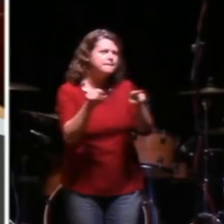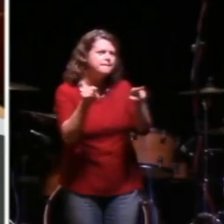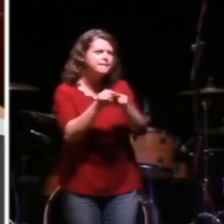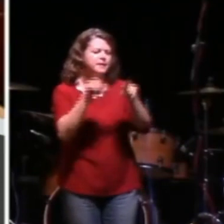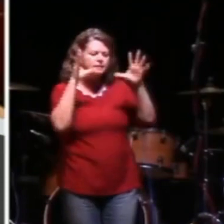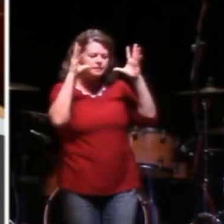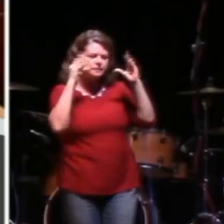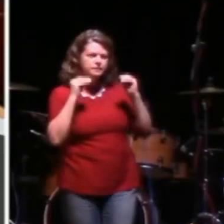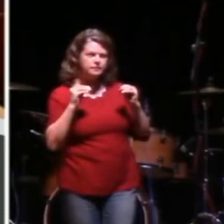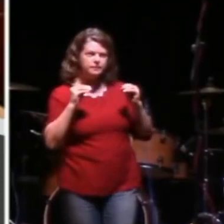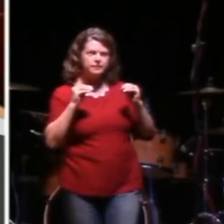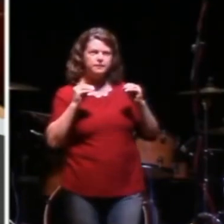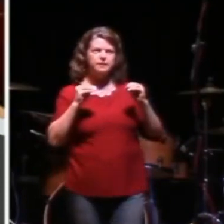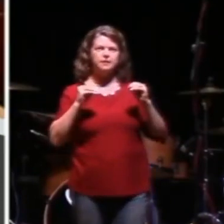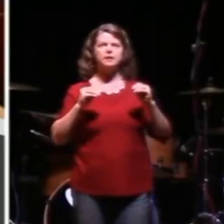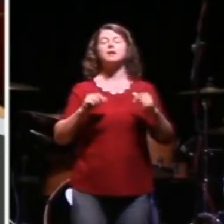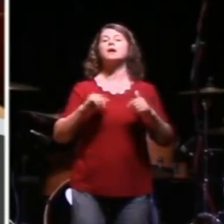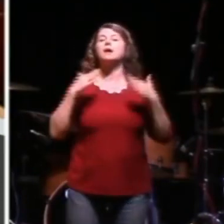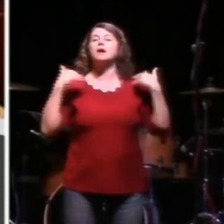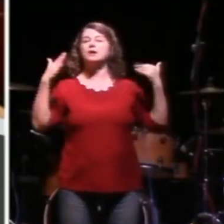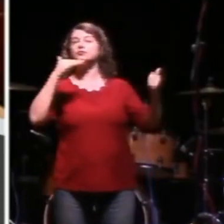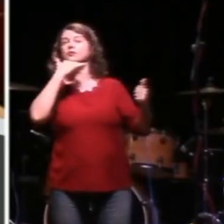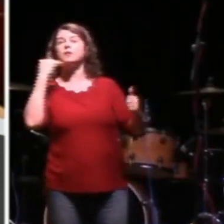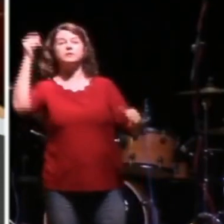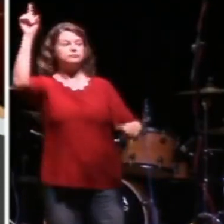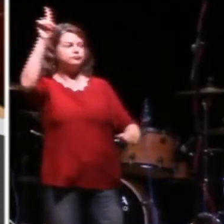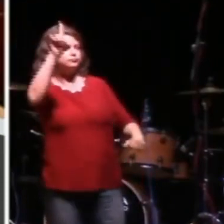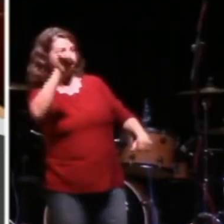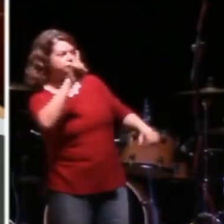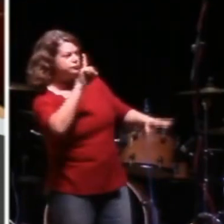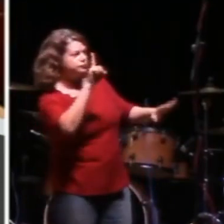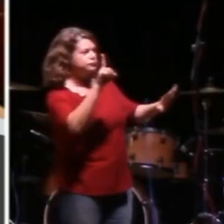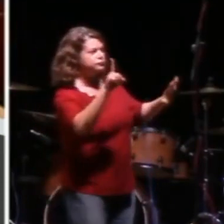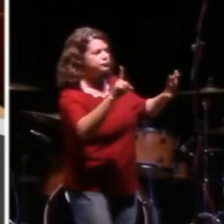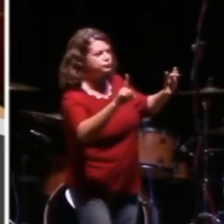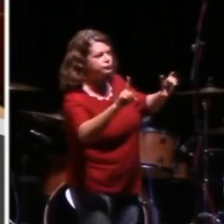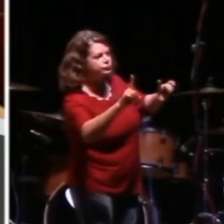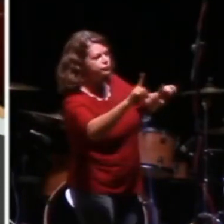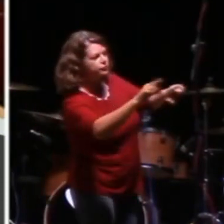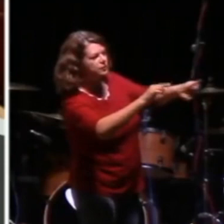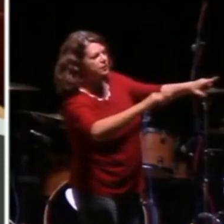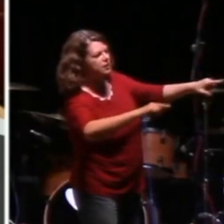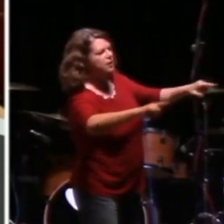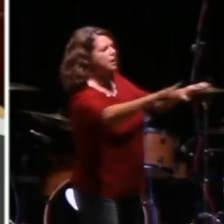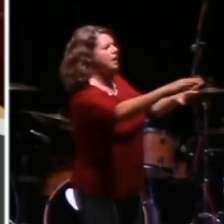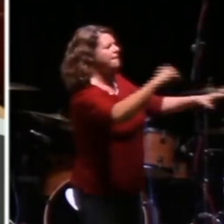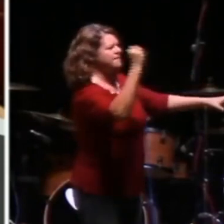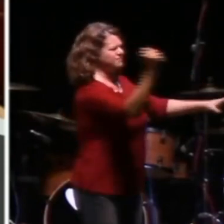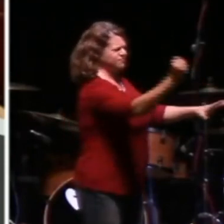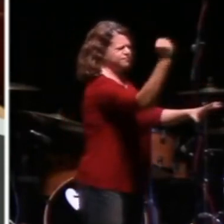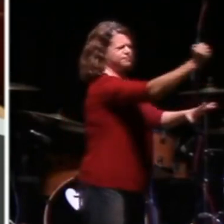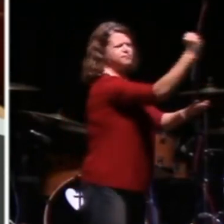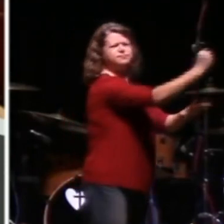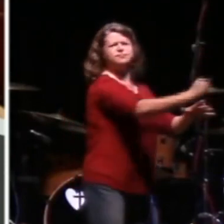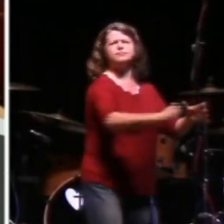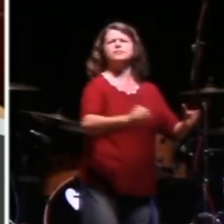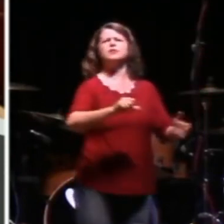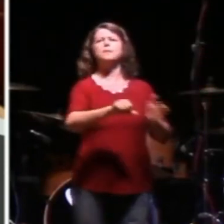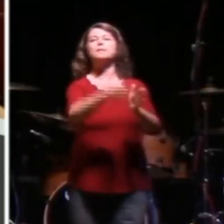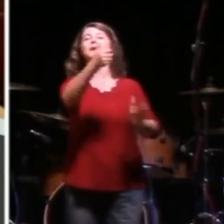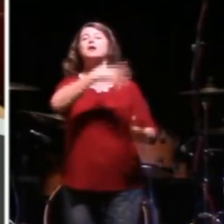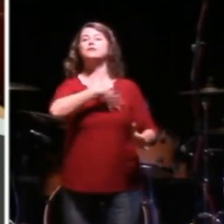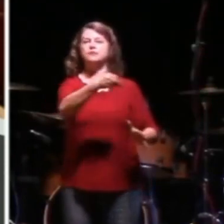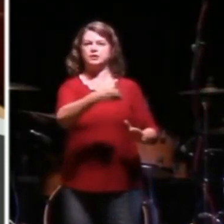por egito e matarei todos os primogênitos tanto dos homens como dos animais e executarei juízos sobre